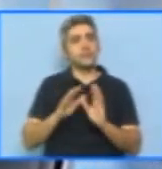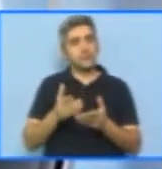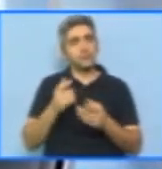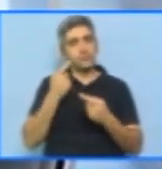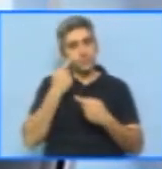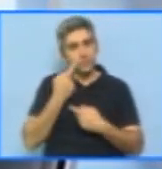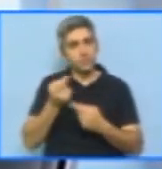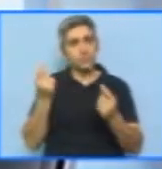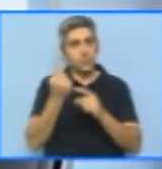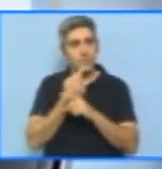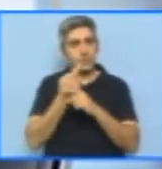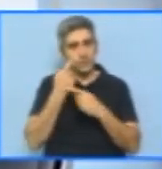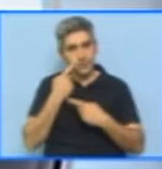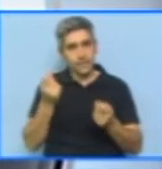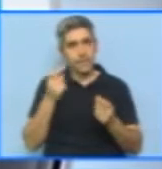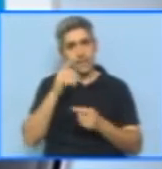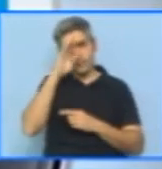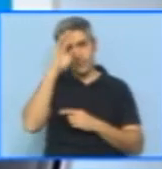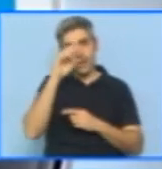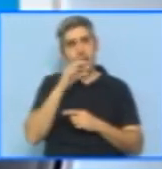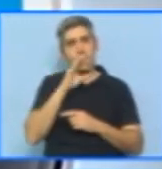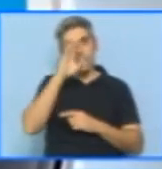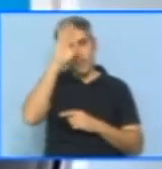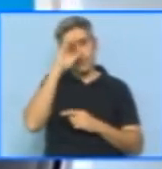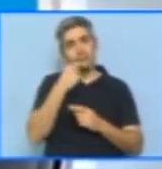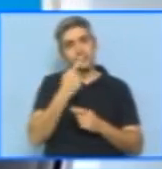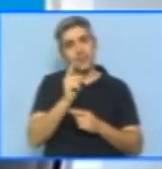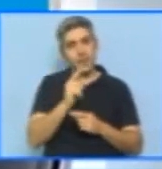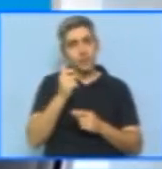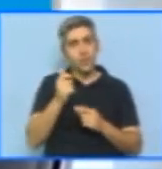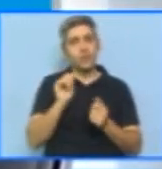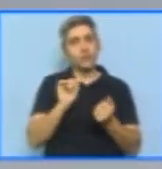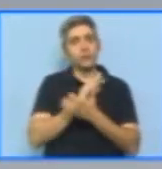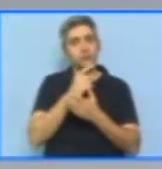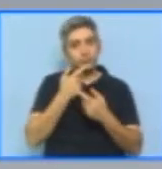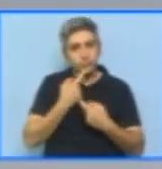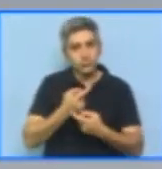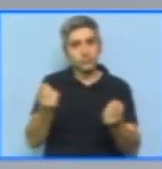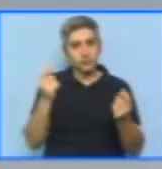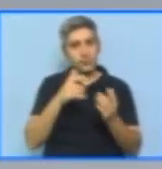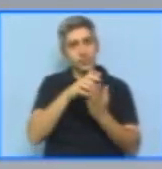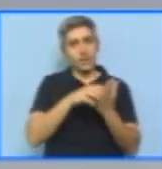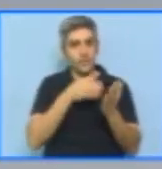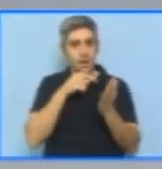anunciar. E, de facto, esta mensagem do Papa vai muito por aí também, o anúncio, a boa notícia de que muito se fala no texto,